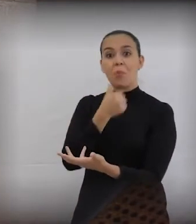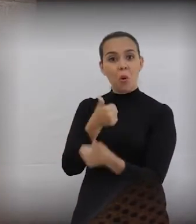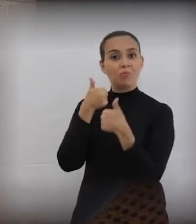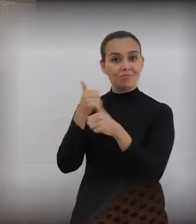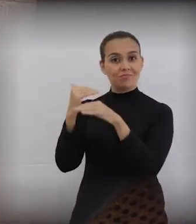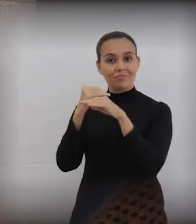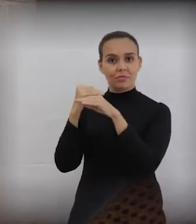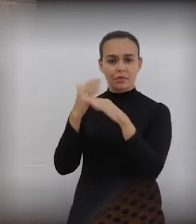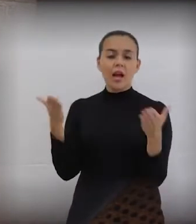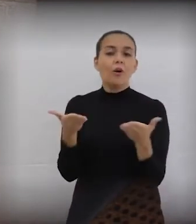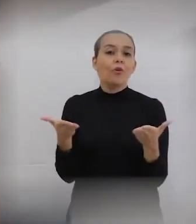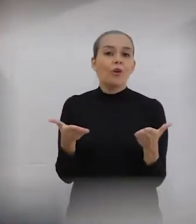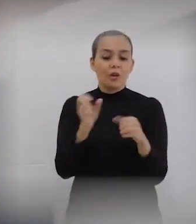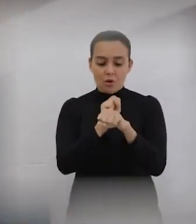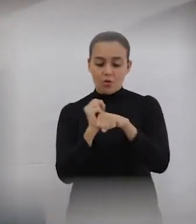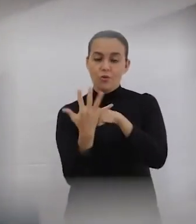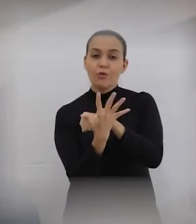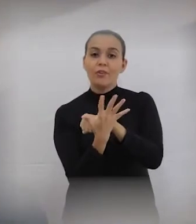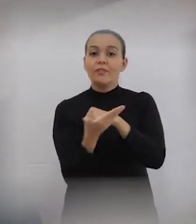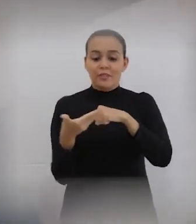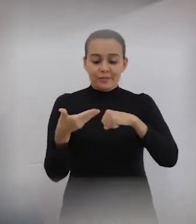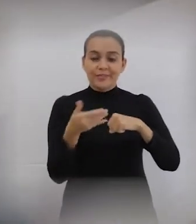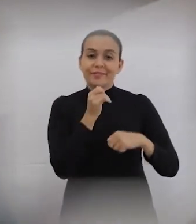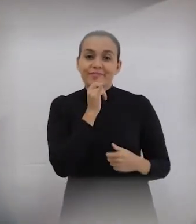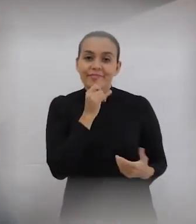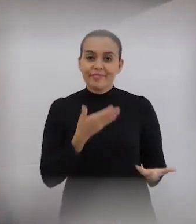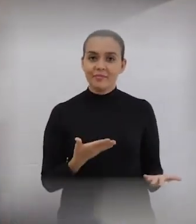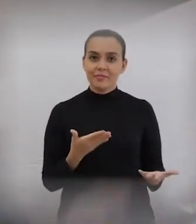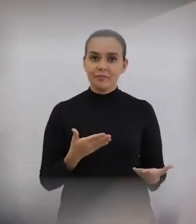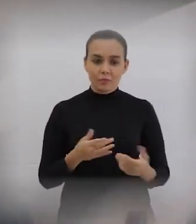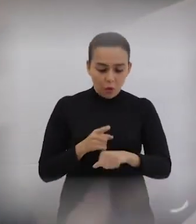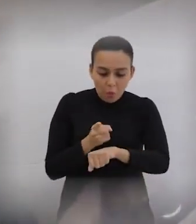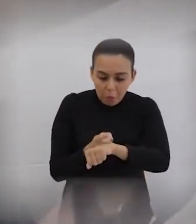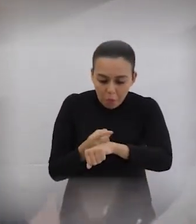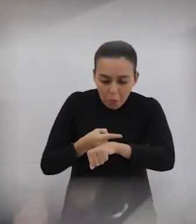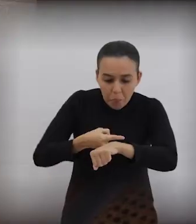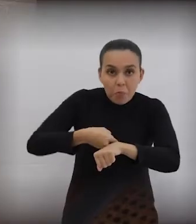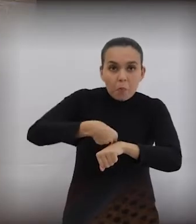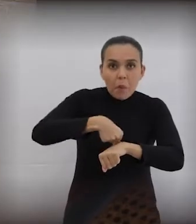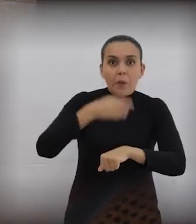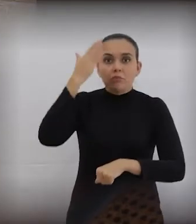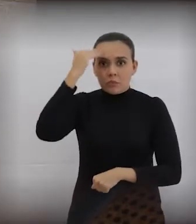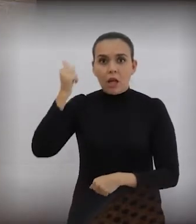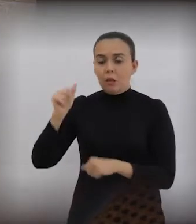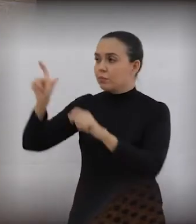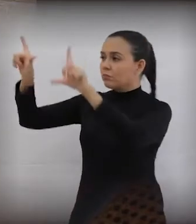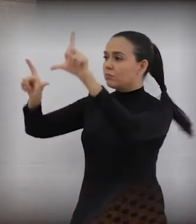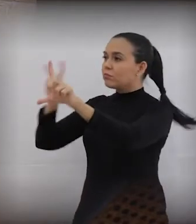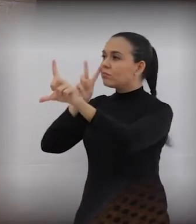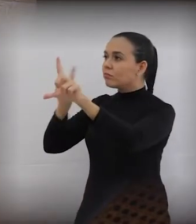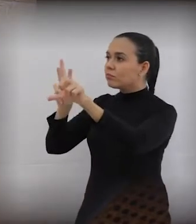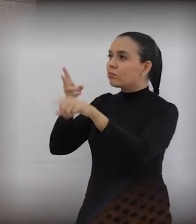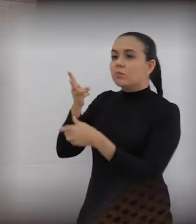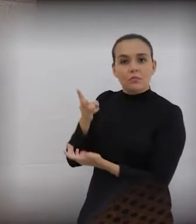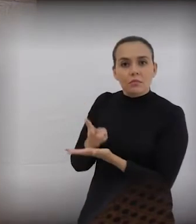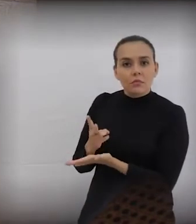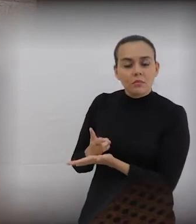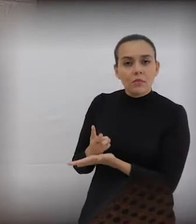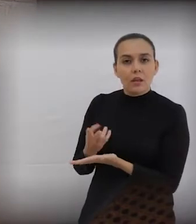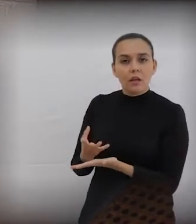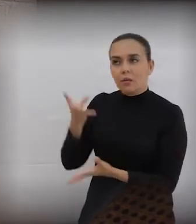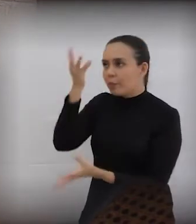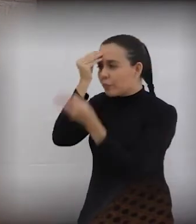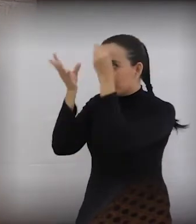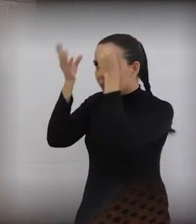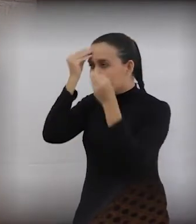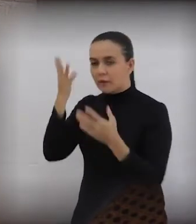O que está acontecendo agora, até o coronavírus é um exemplo disso, é que você está acompanhando minuto a minuto. Eu acho que se você quiser desorientar alguém, ou se você